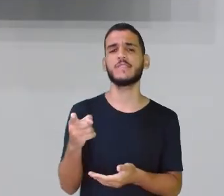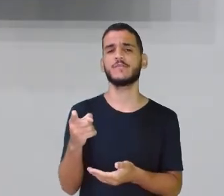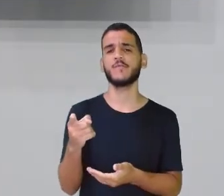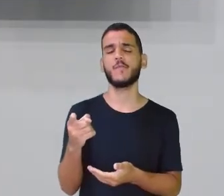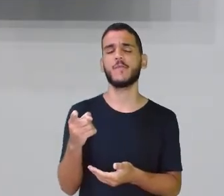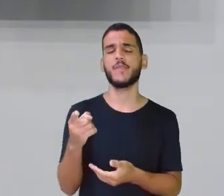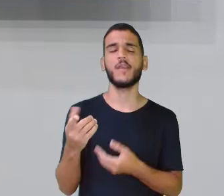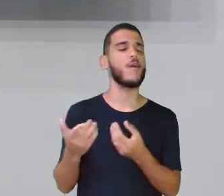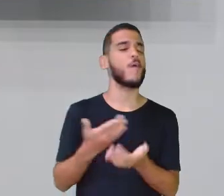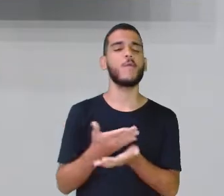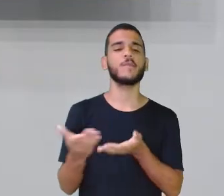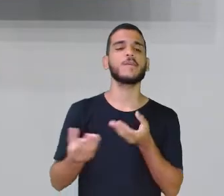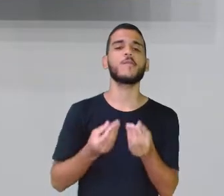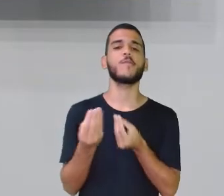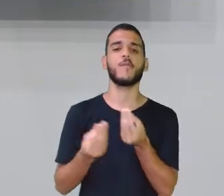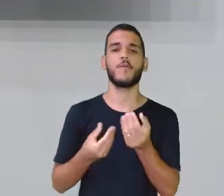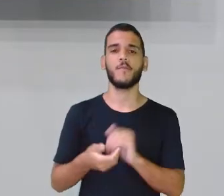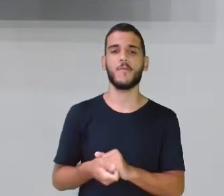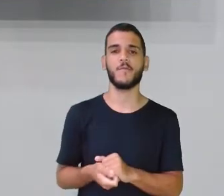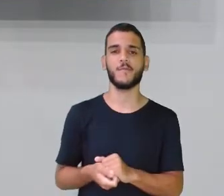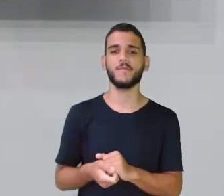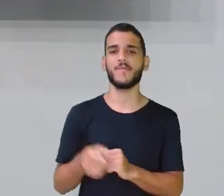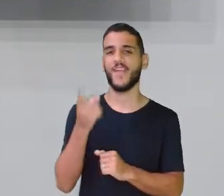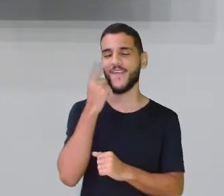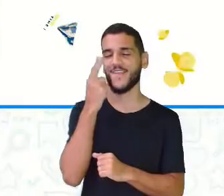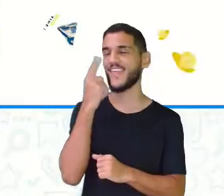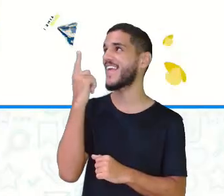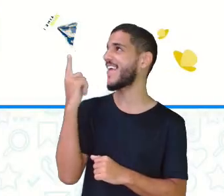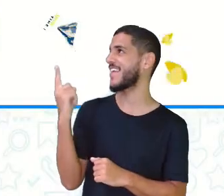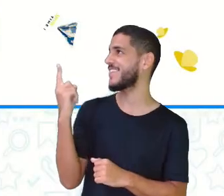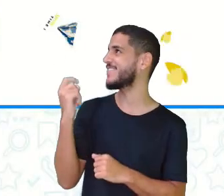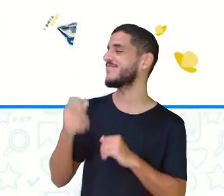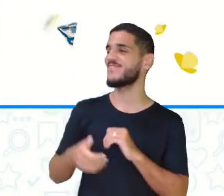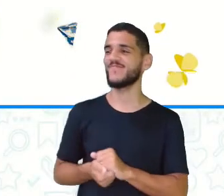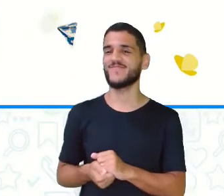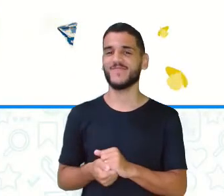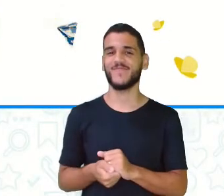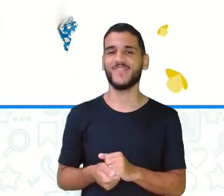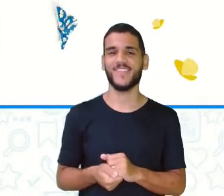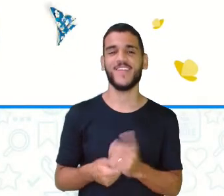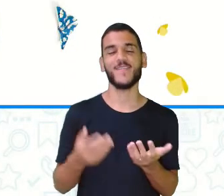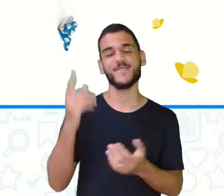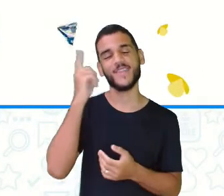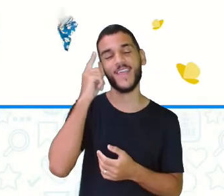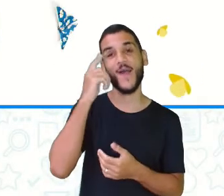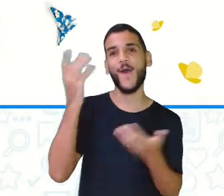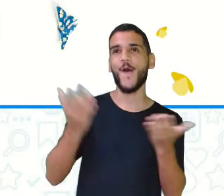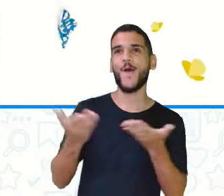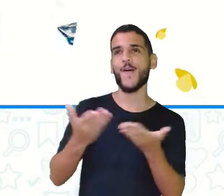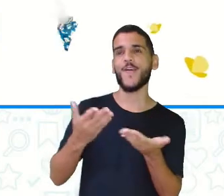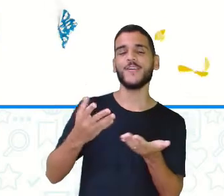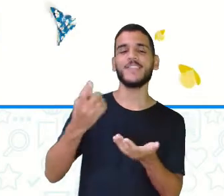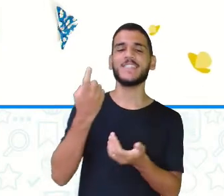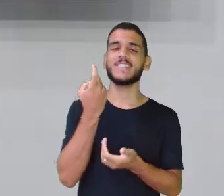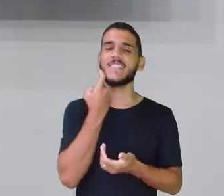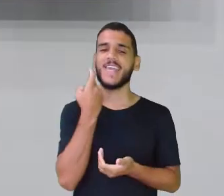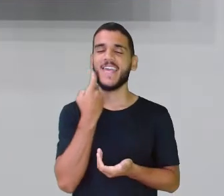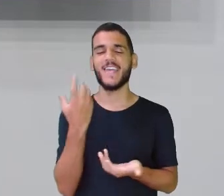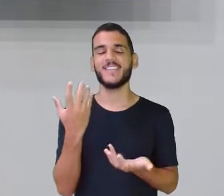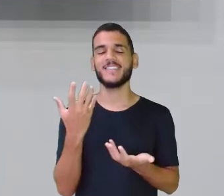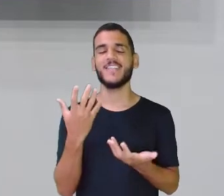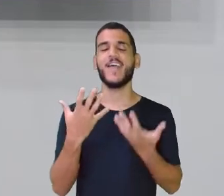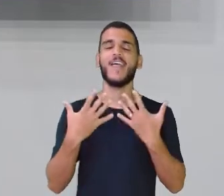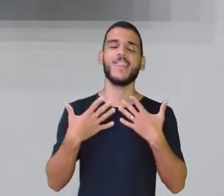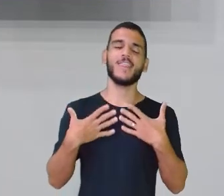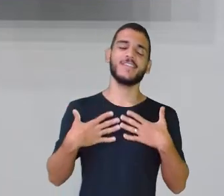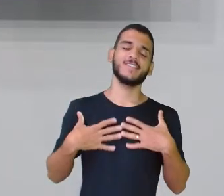mundo zen, professora Mauricéia. Está pensando já ali, hoje é sexta, amanhã eu vou relaxar, eu vou descansar. Vou